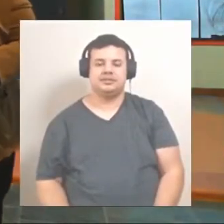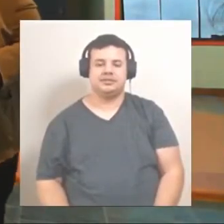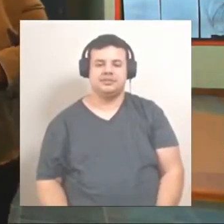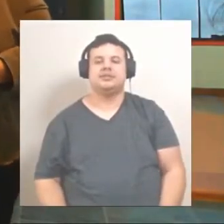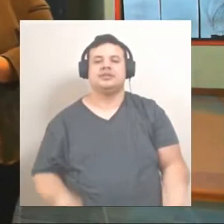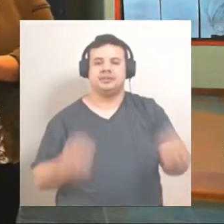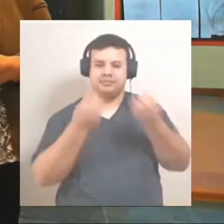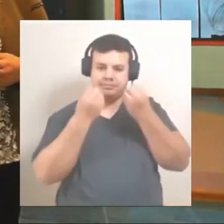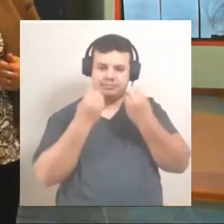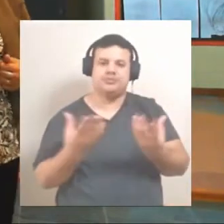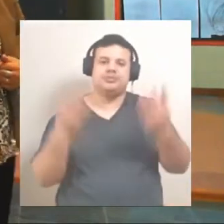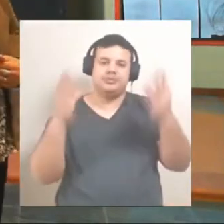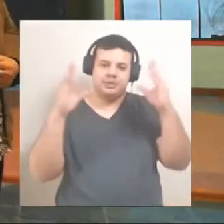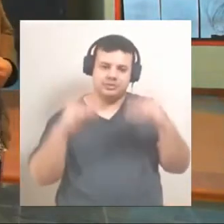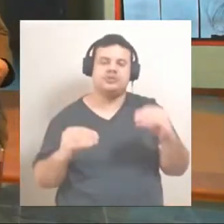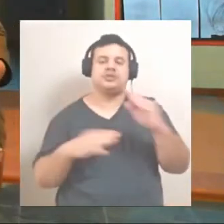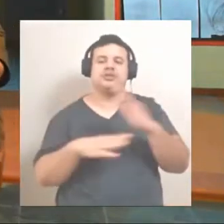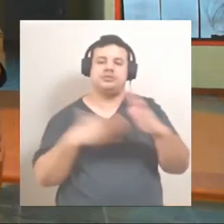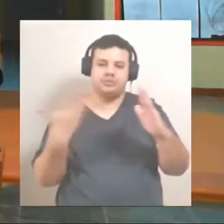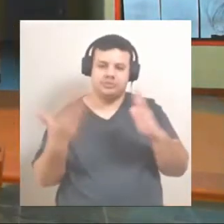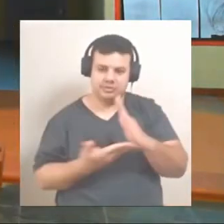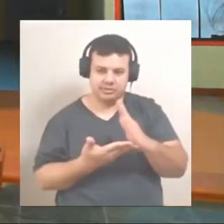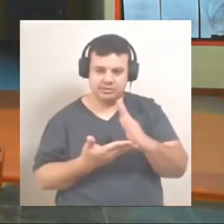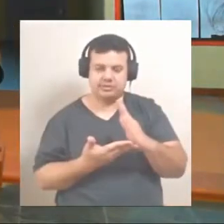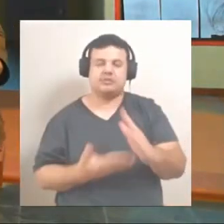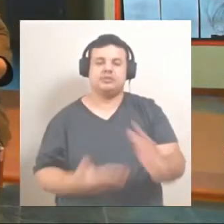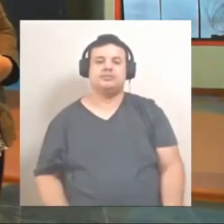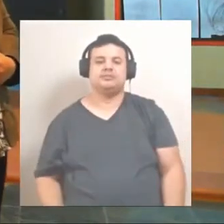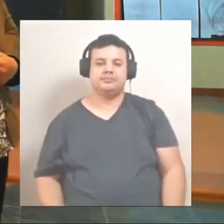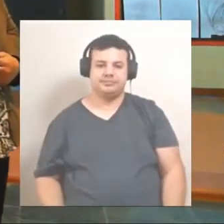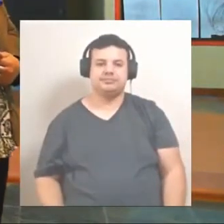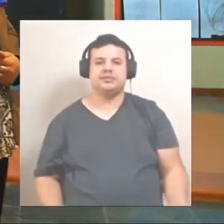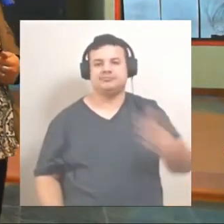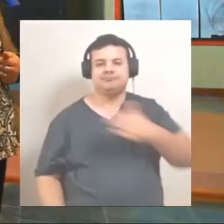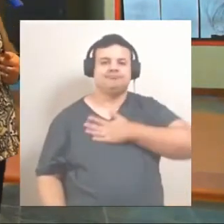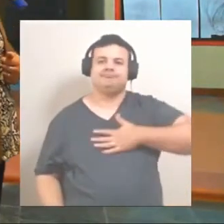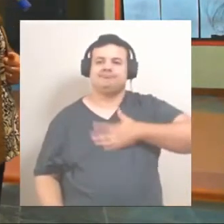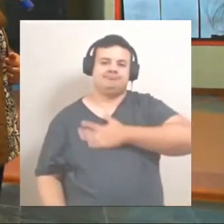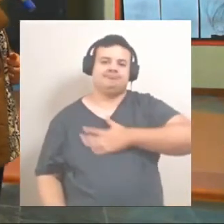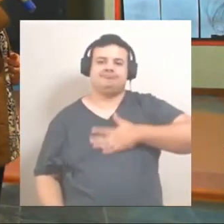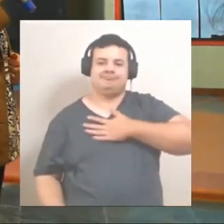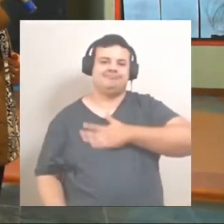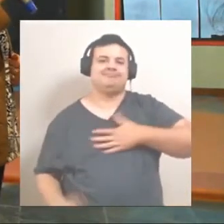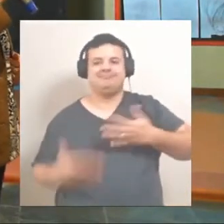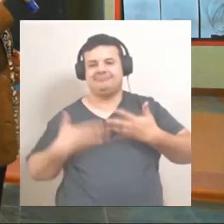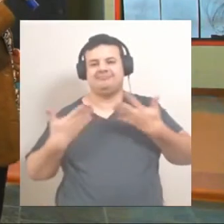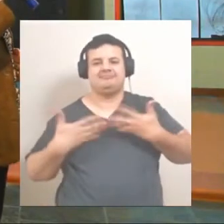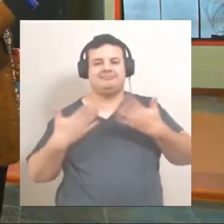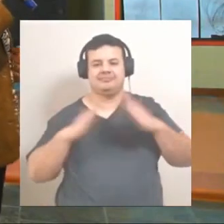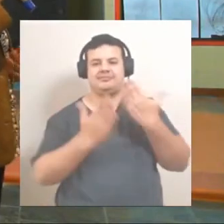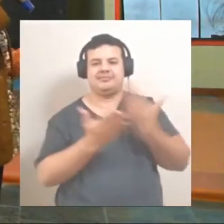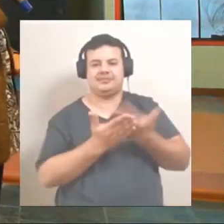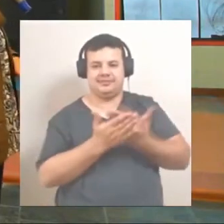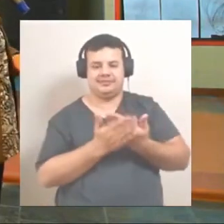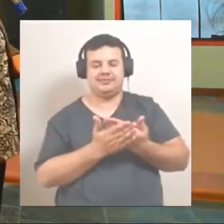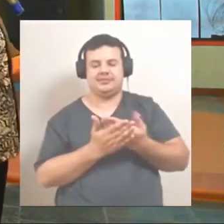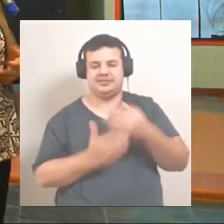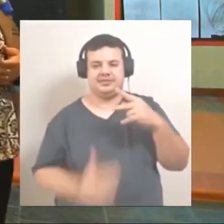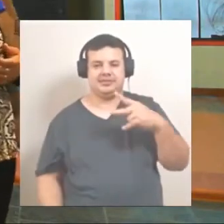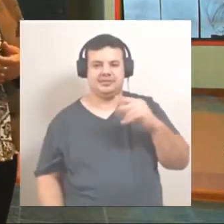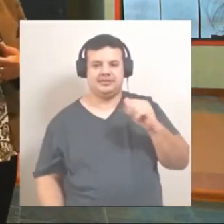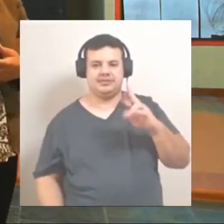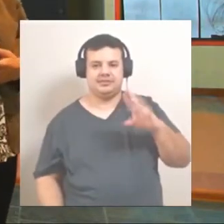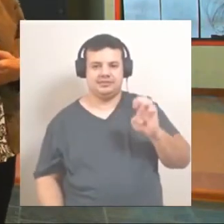Boa noite a todos. É uma imensa alegria para o Colégio Padre Moy, especialmente nesse